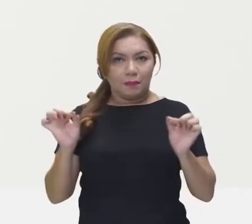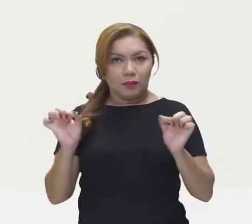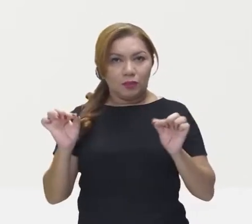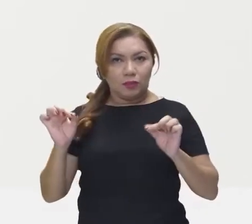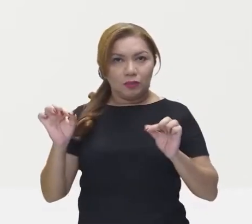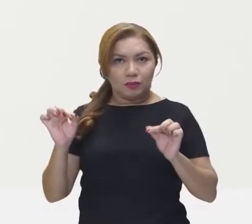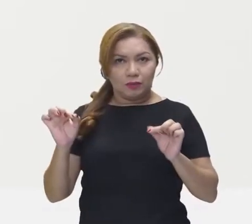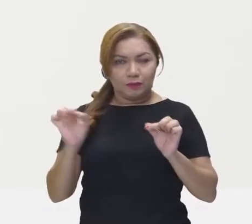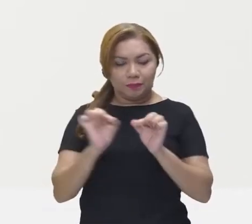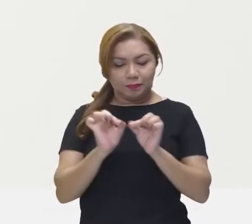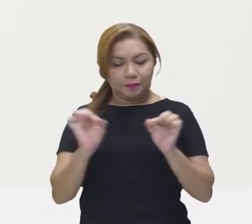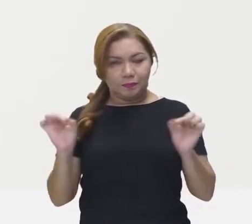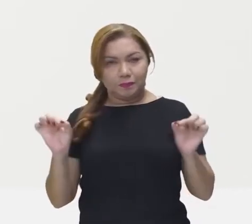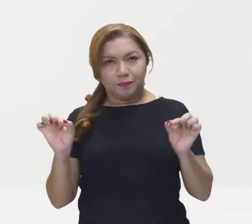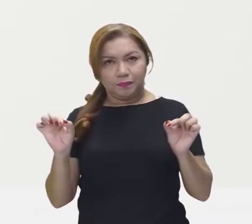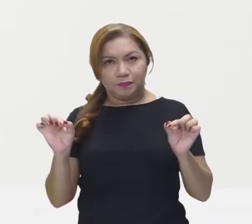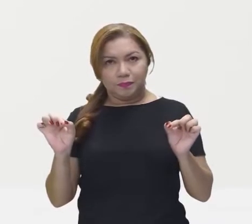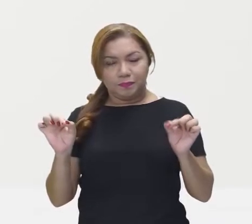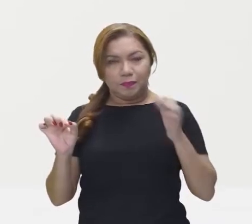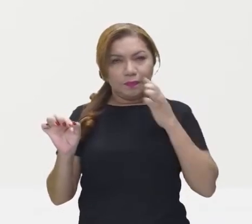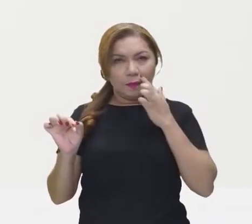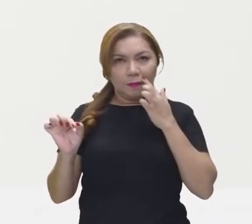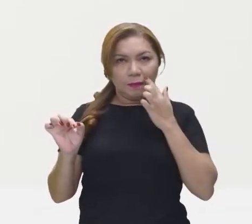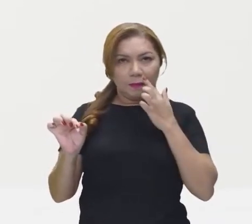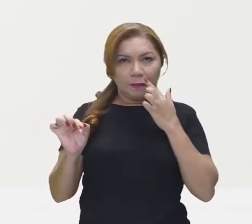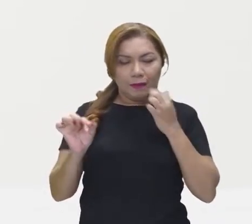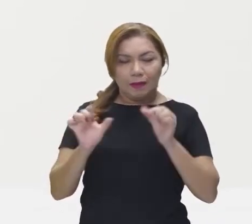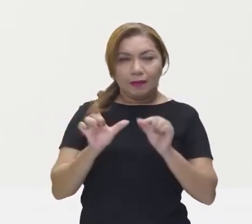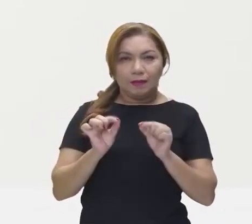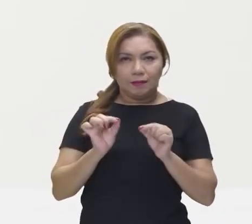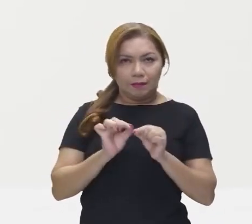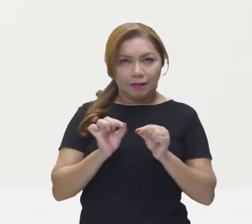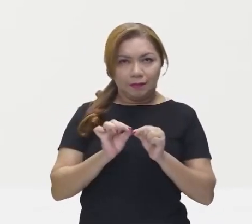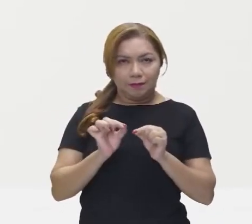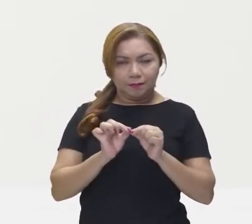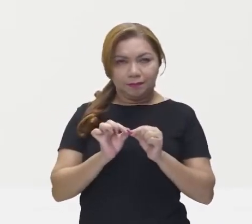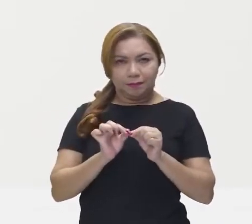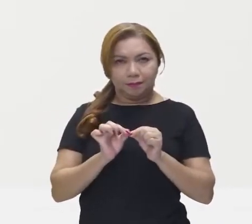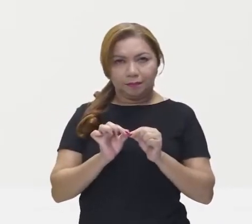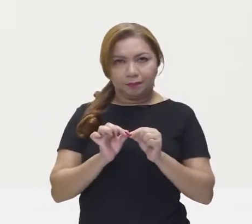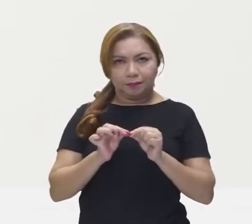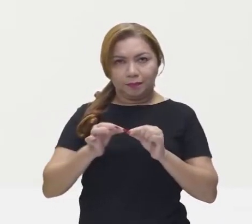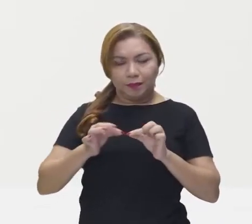deixa eu marcar aqui, eu tenho a largura dele,